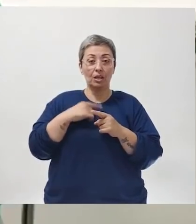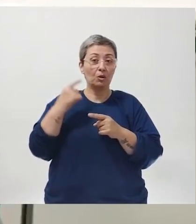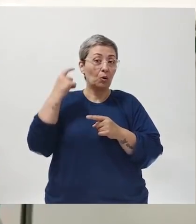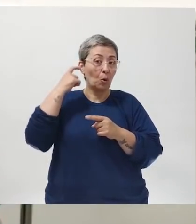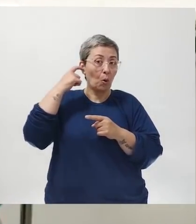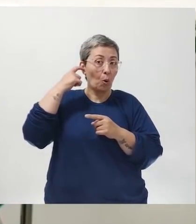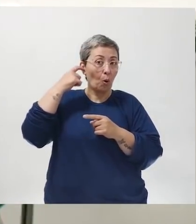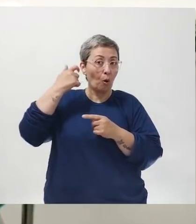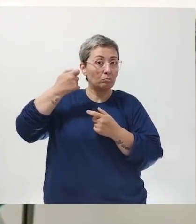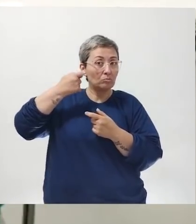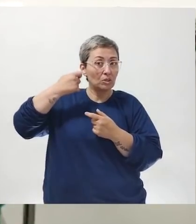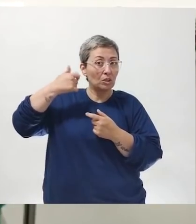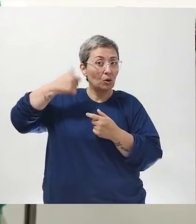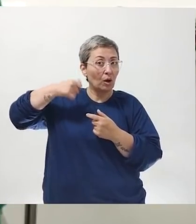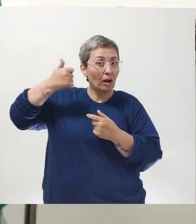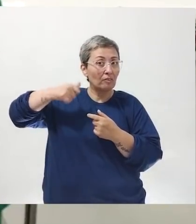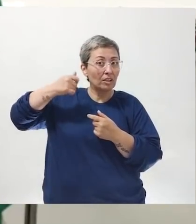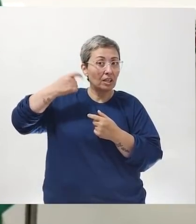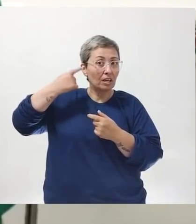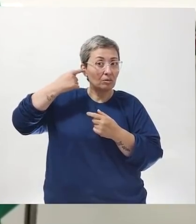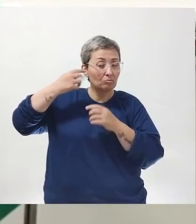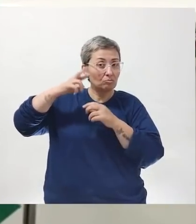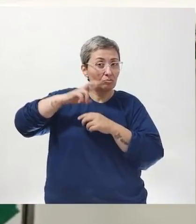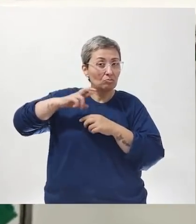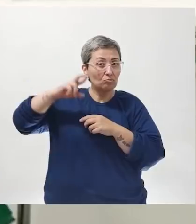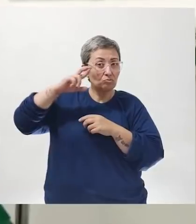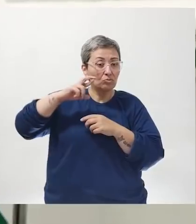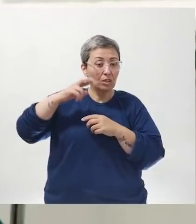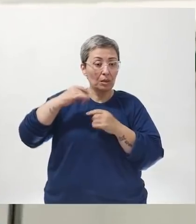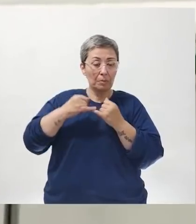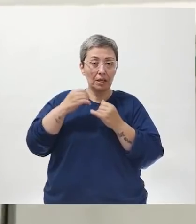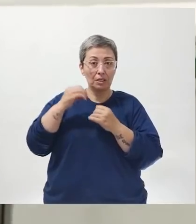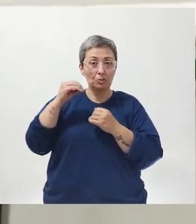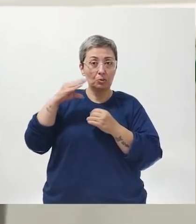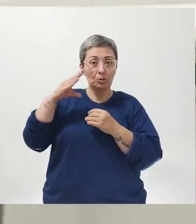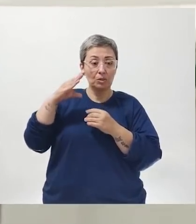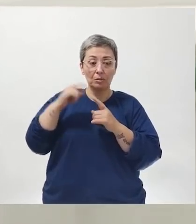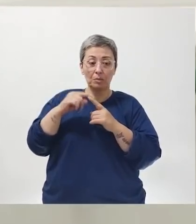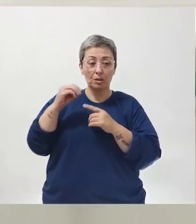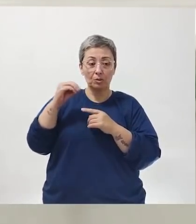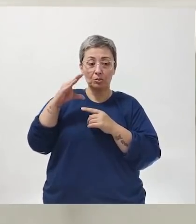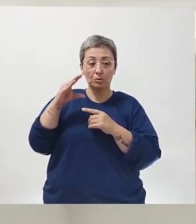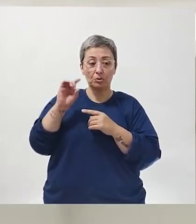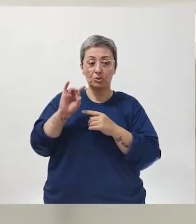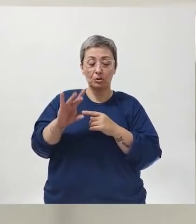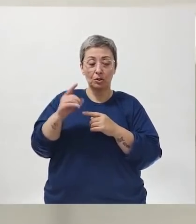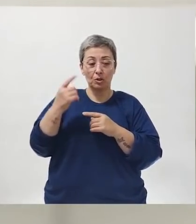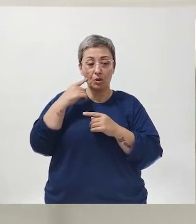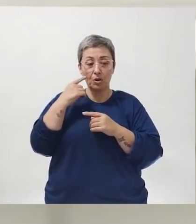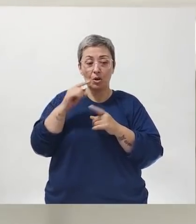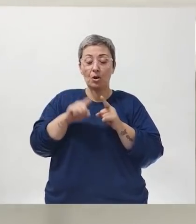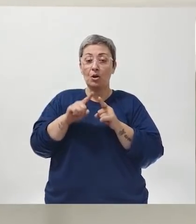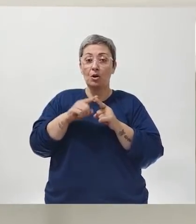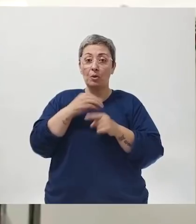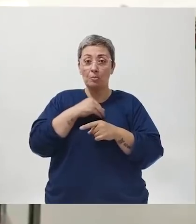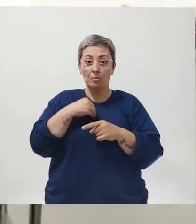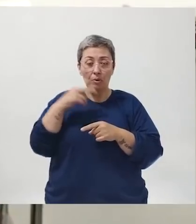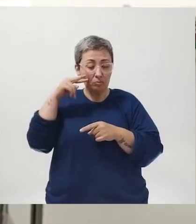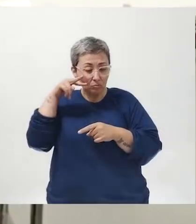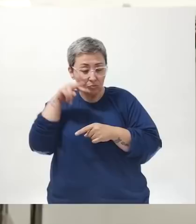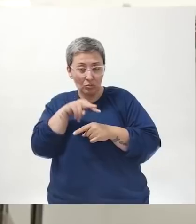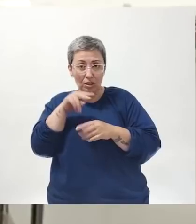uma lanterna. Olha, é só uma luzinha para que o pediatra enxergue dentro do seu ouvido.